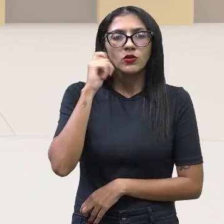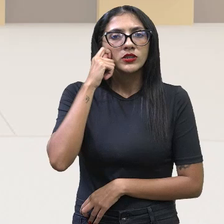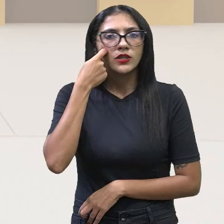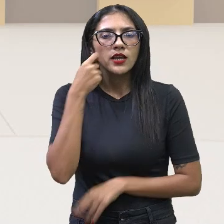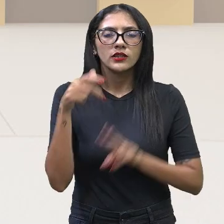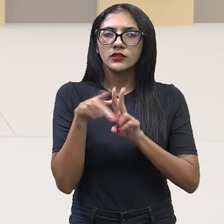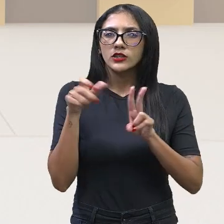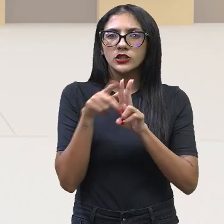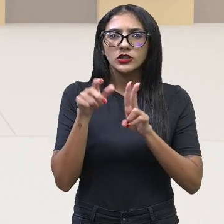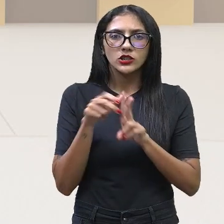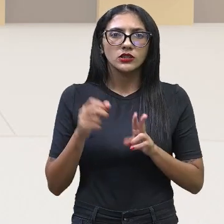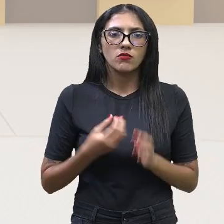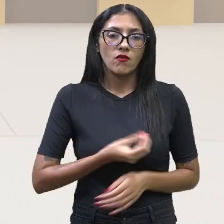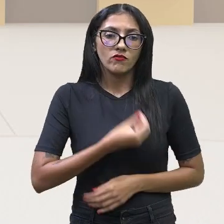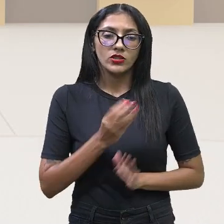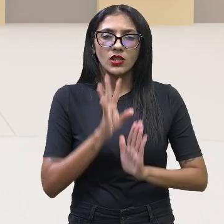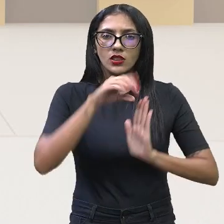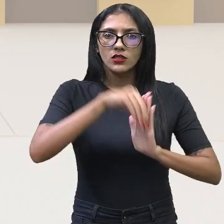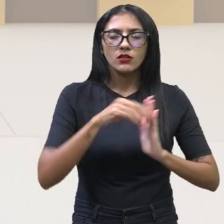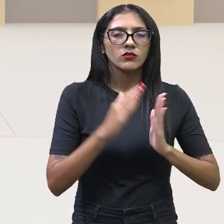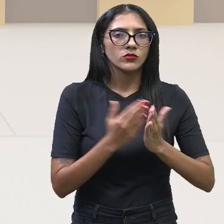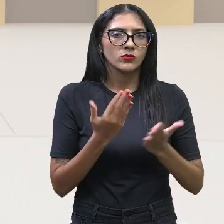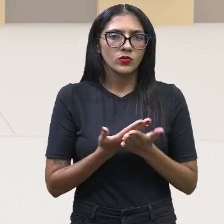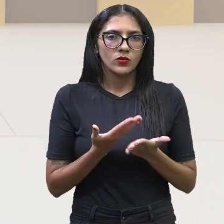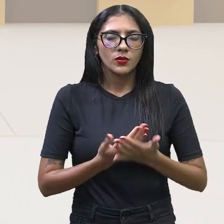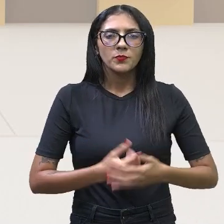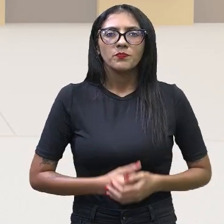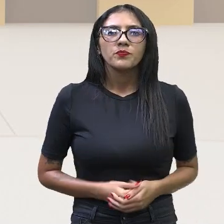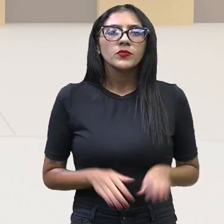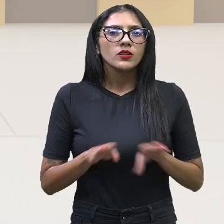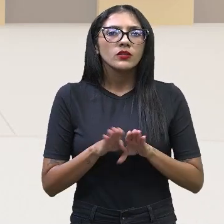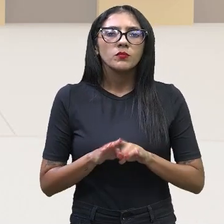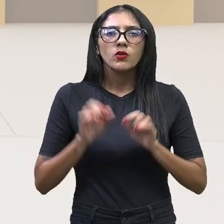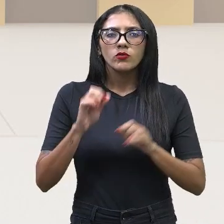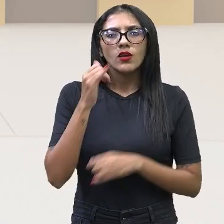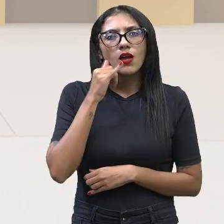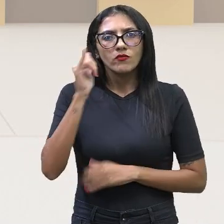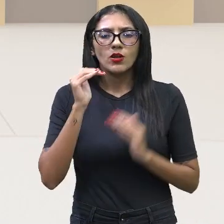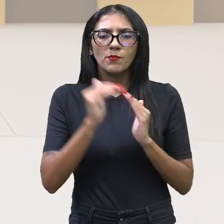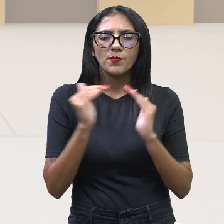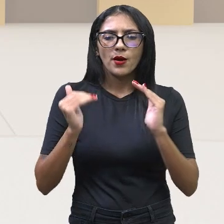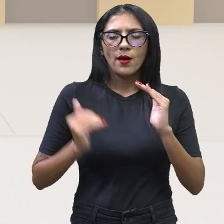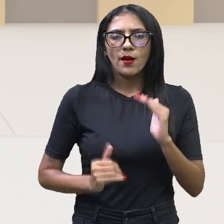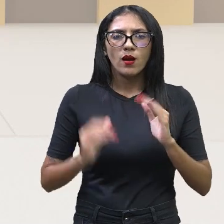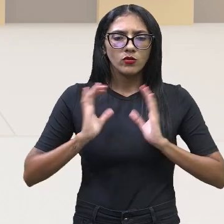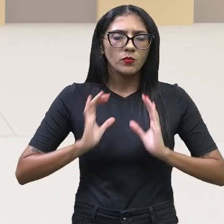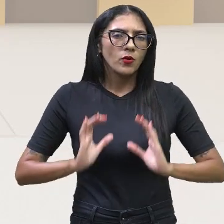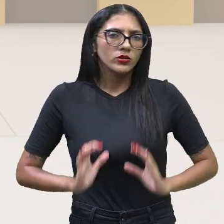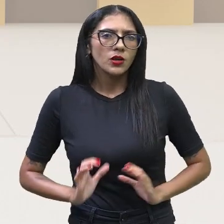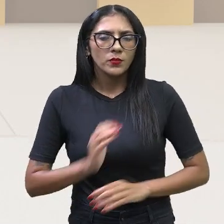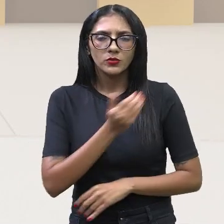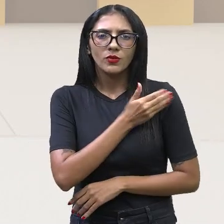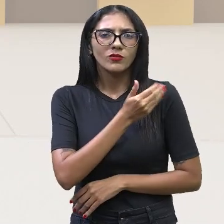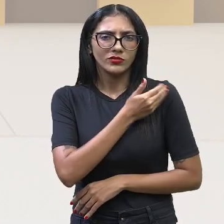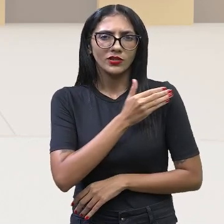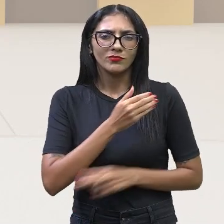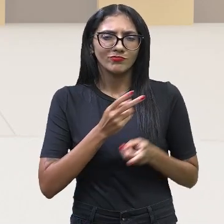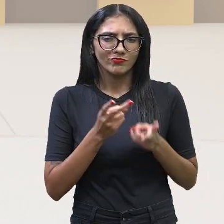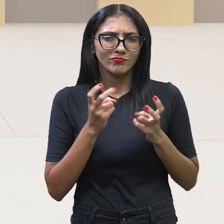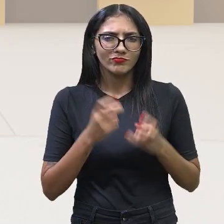na escola. E o reconhecimento de quê? De comportamentos desiguais e preconceituosos. Percebem